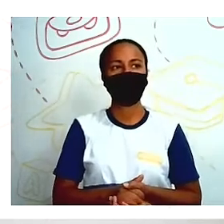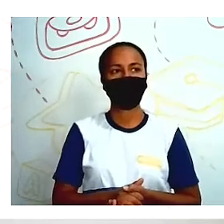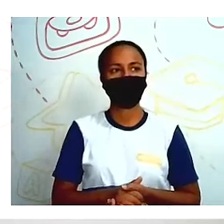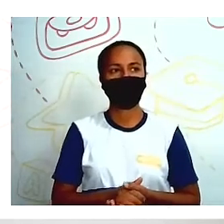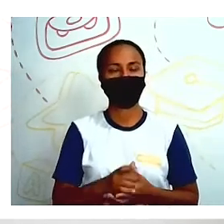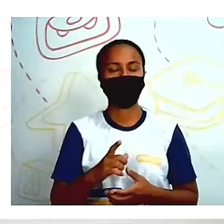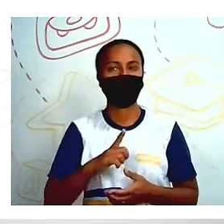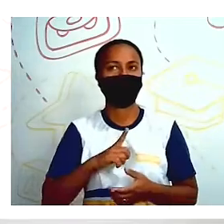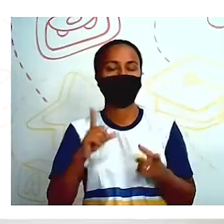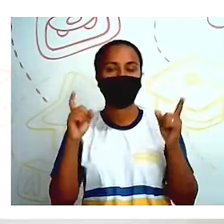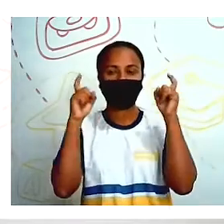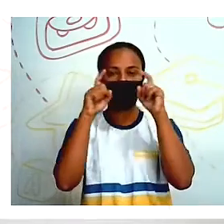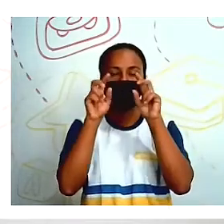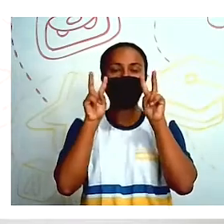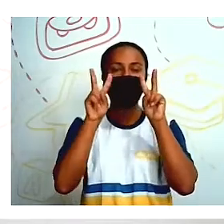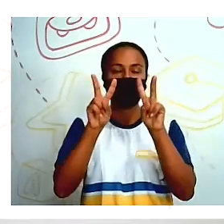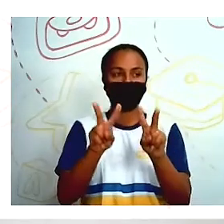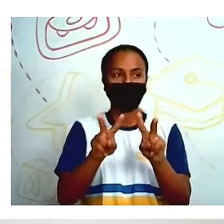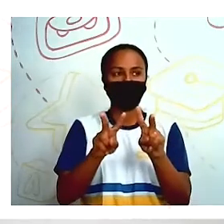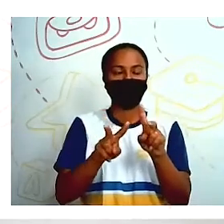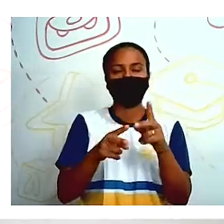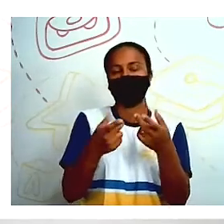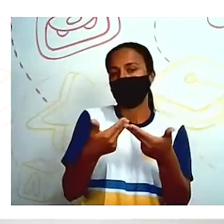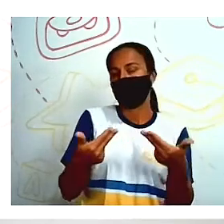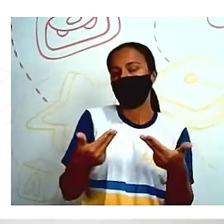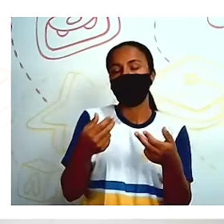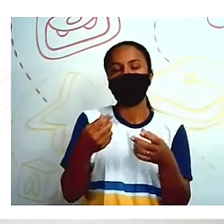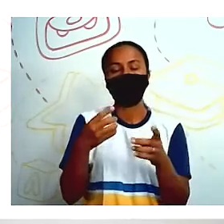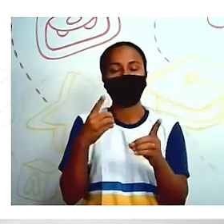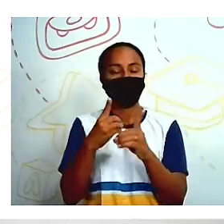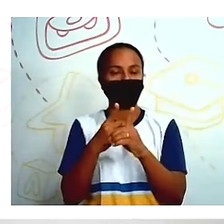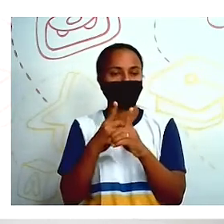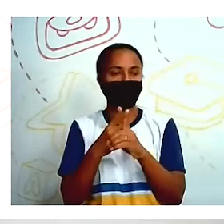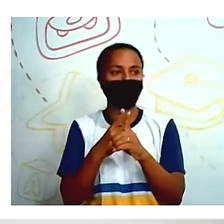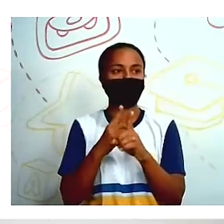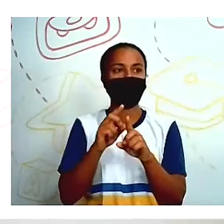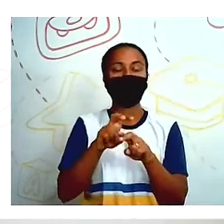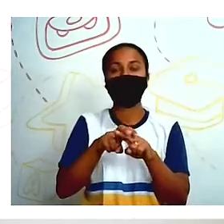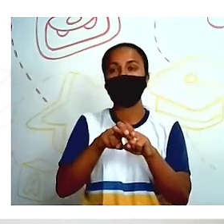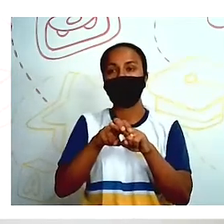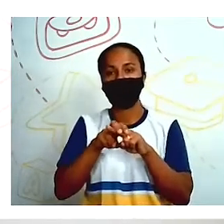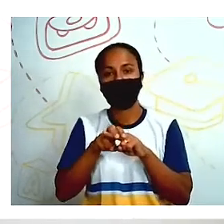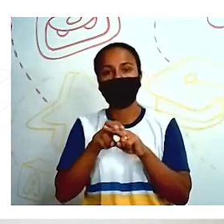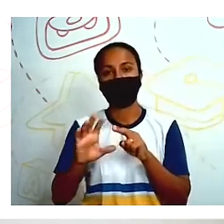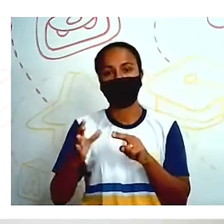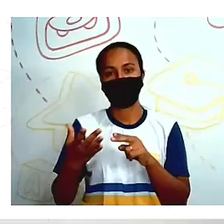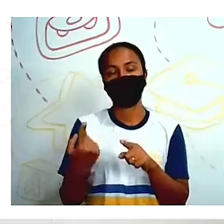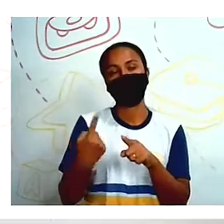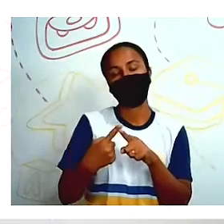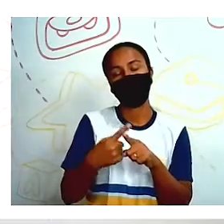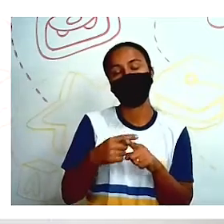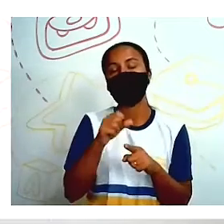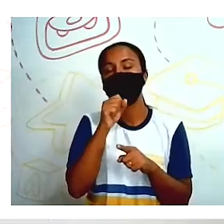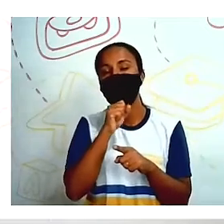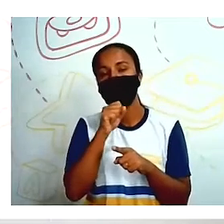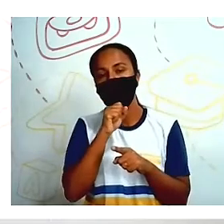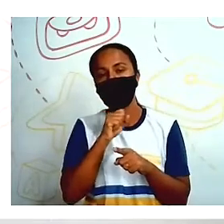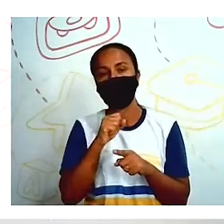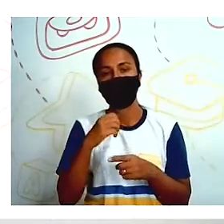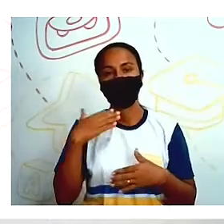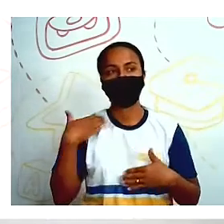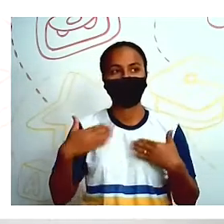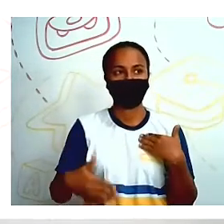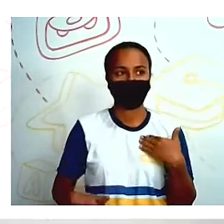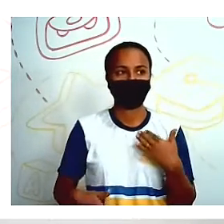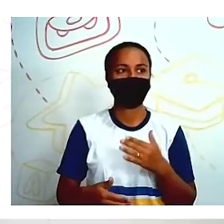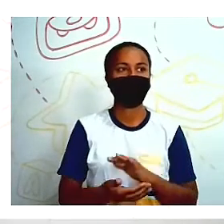uma dificuldade aí para enxergar objetos de perto, porém, isso ocorre devido ao envelhecimento do nosso corpo.